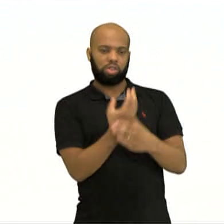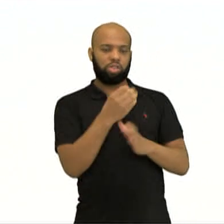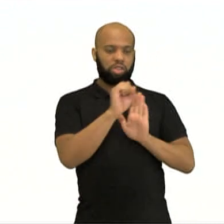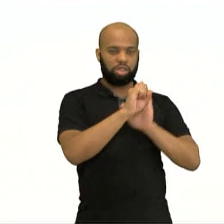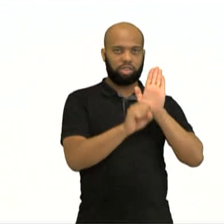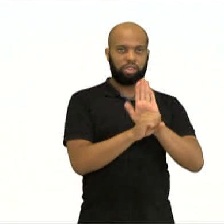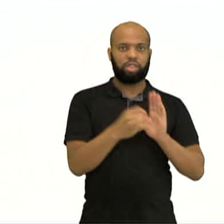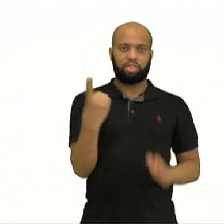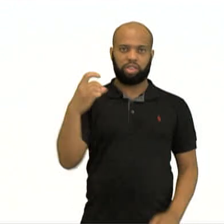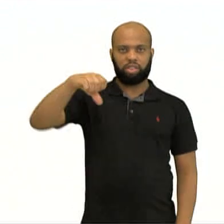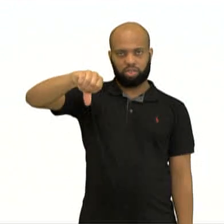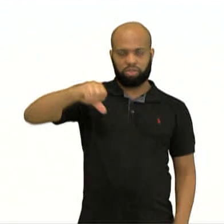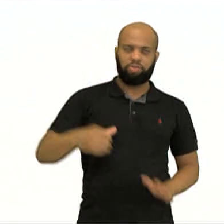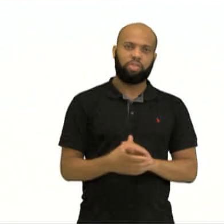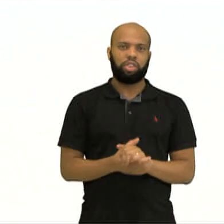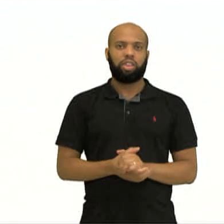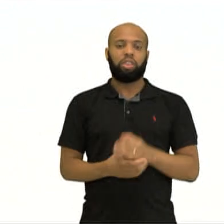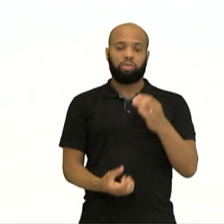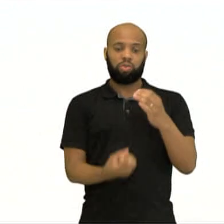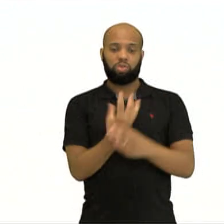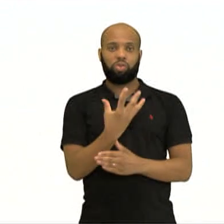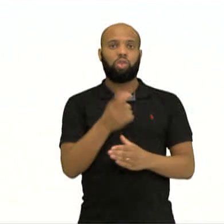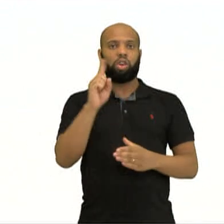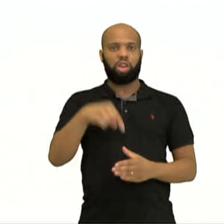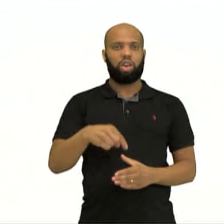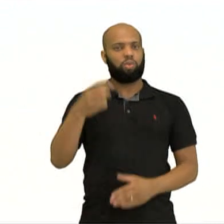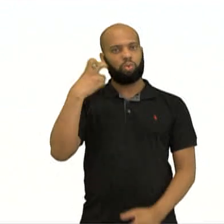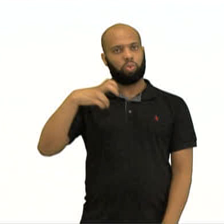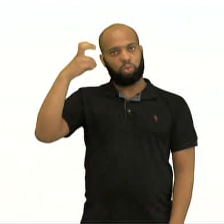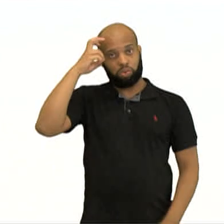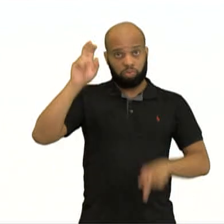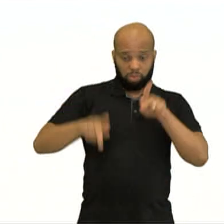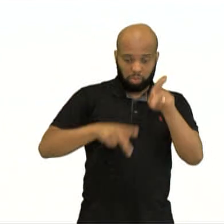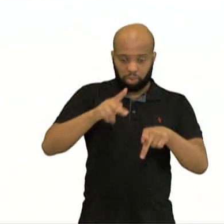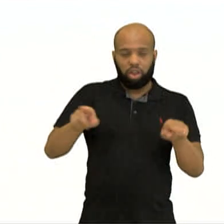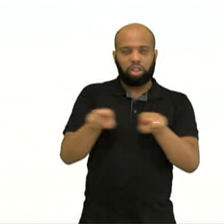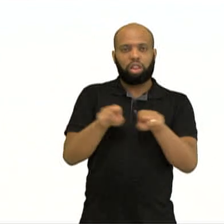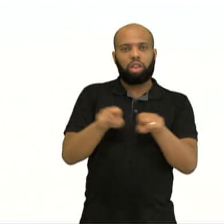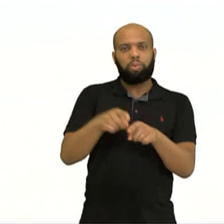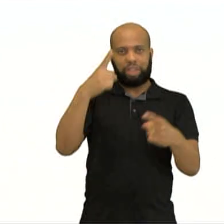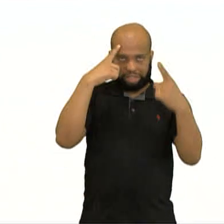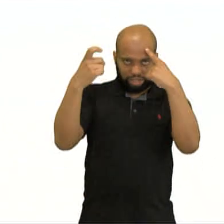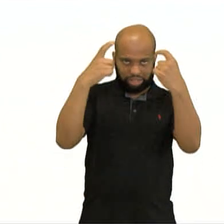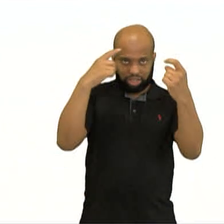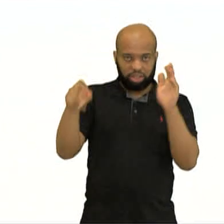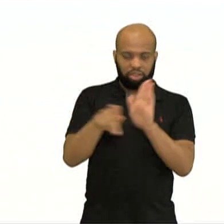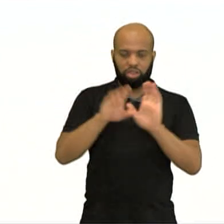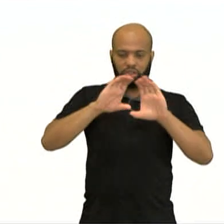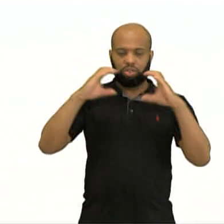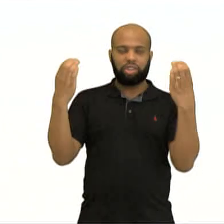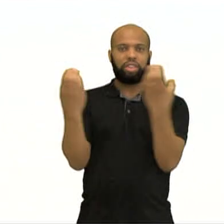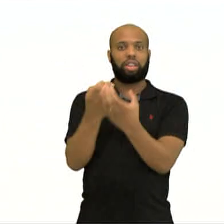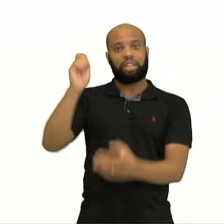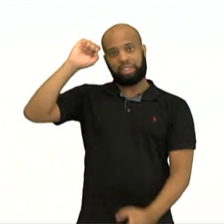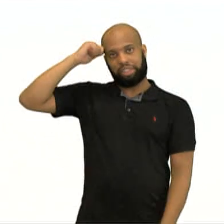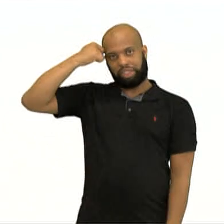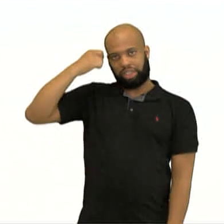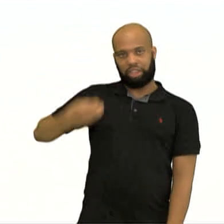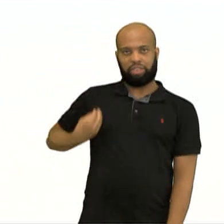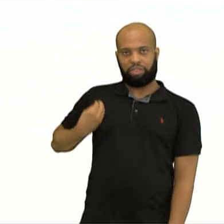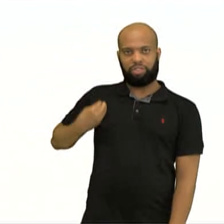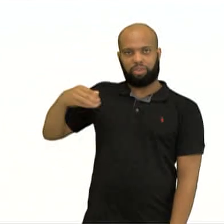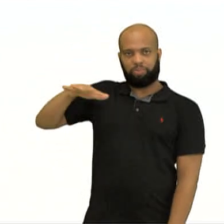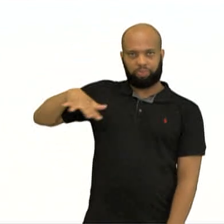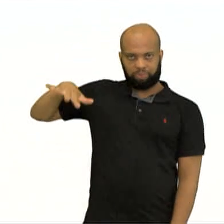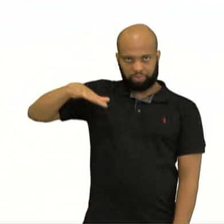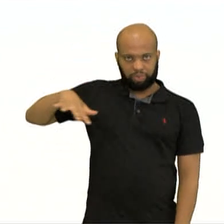século XIX, tendo origem na cultura popular e na criatividade das comunidades negras que ali viviam,